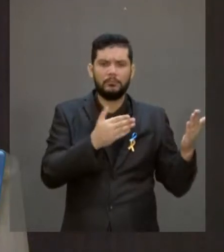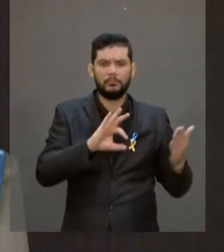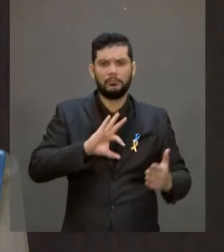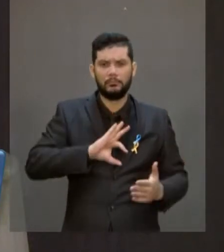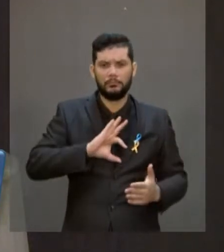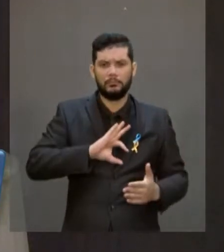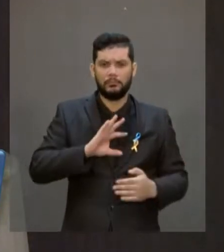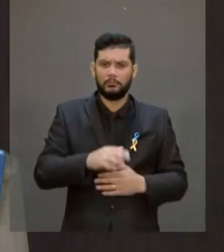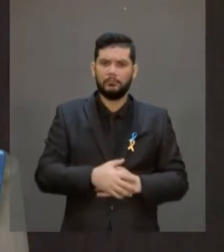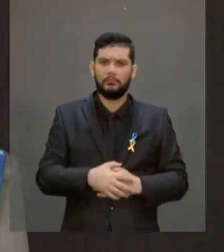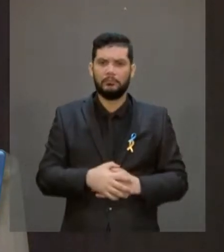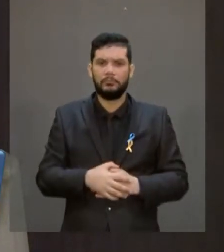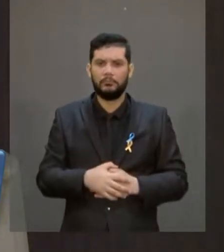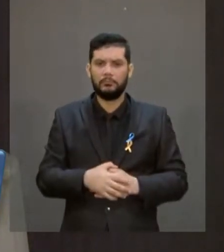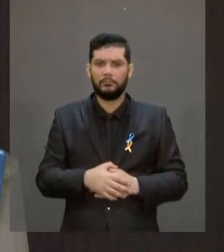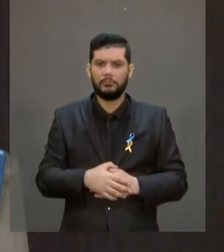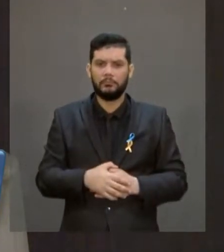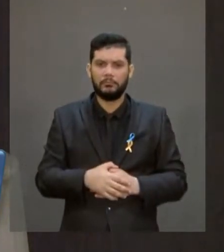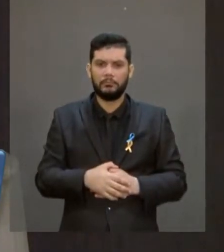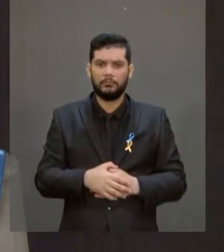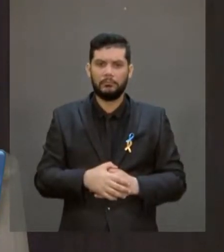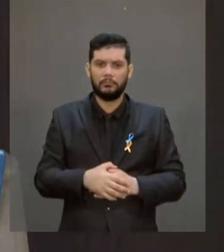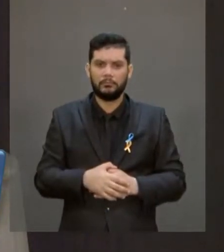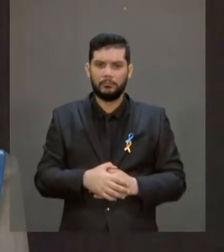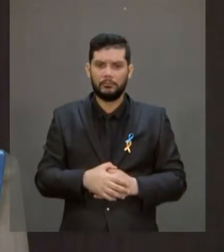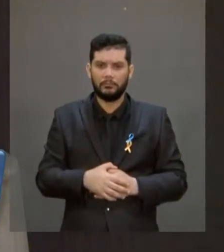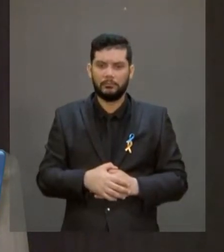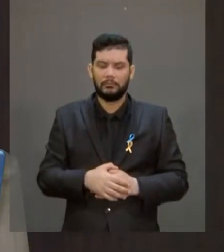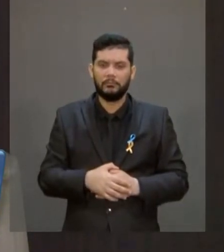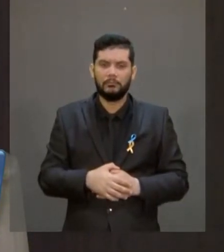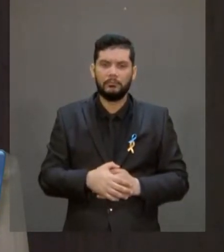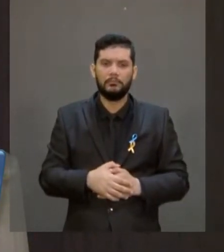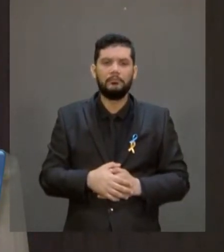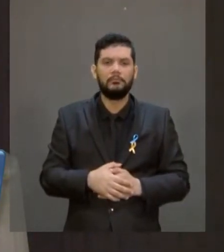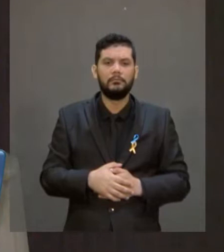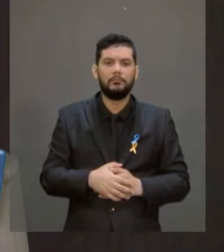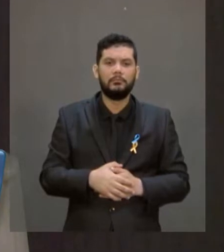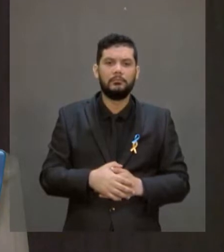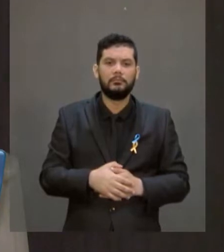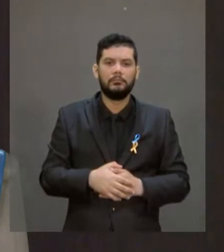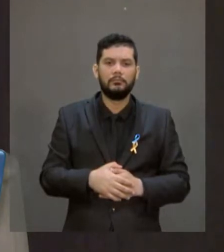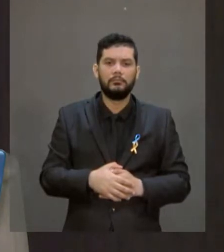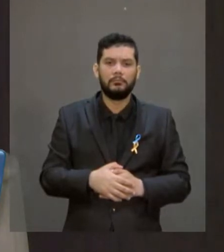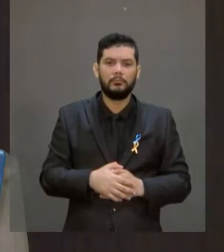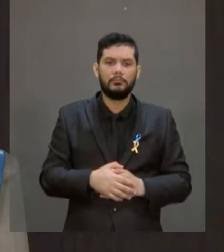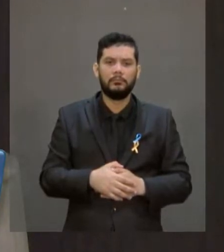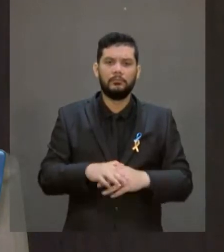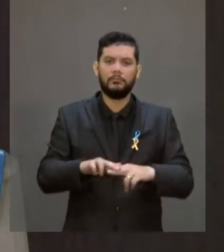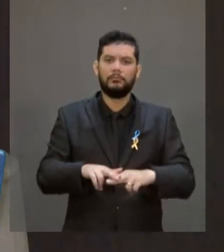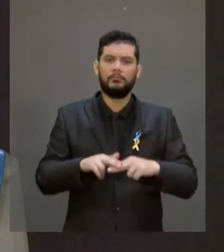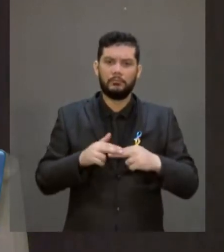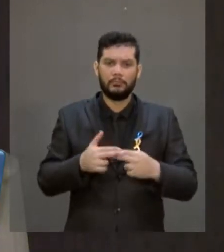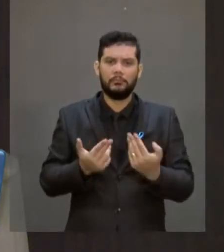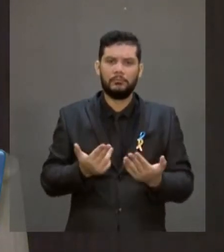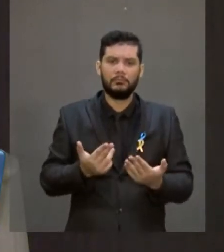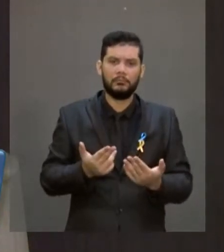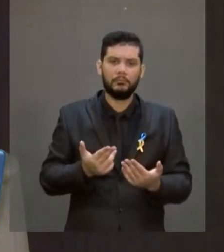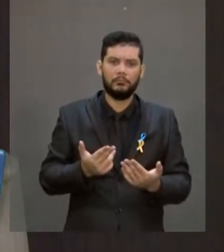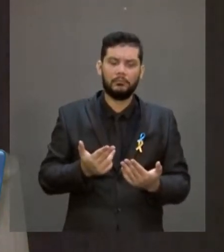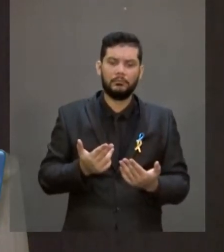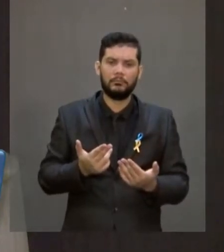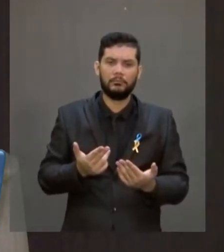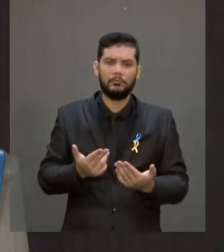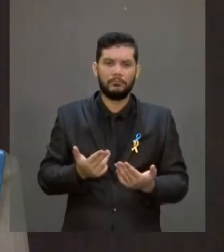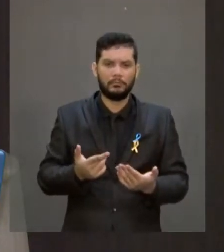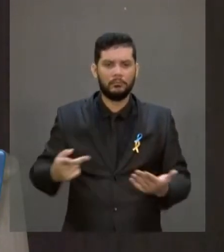lhe rogo, por gentileza. Pronto. Pronto, deputado Tony Brito. Por isso, diante dessa tragédia que